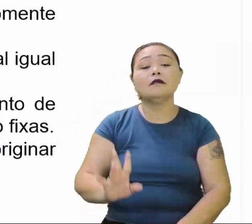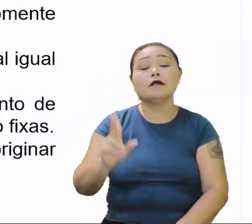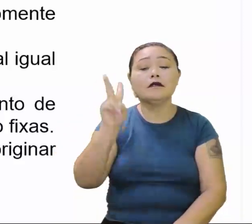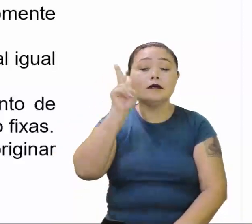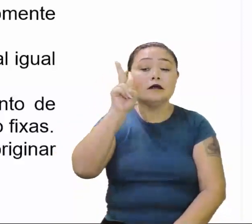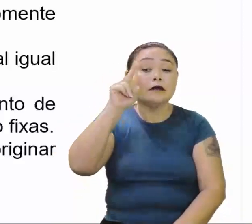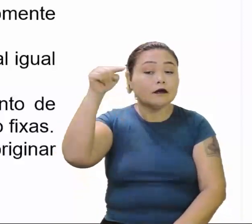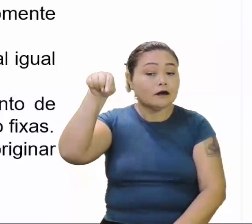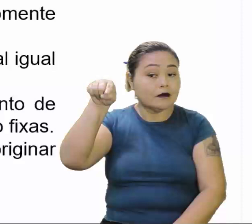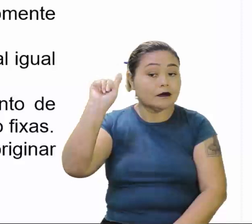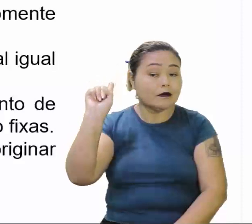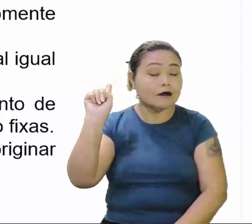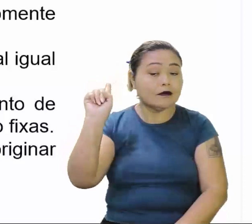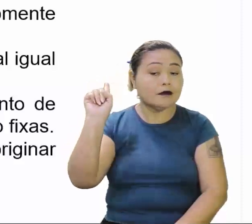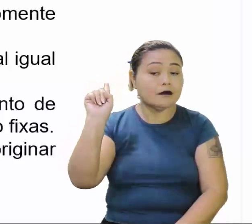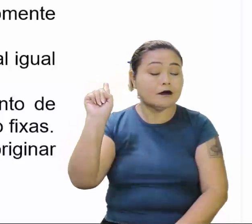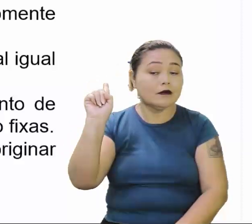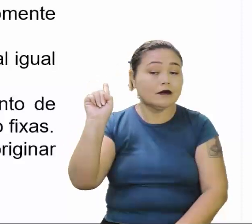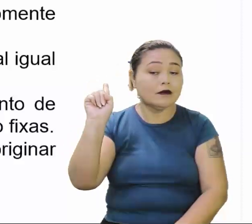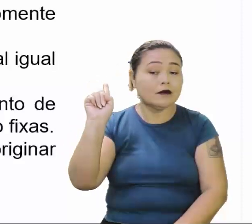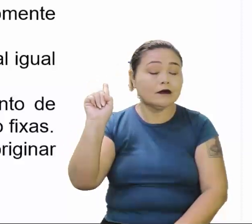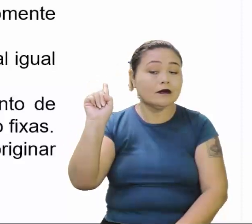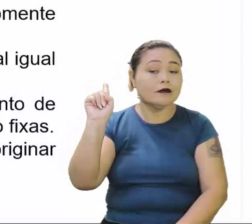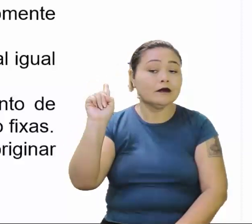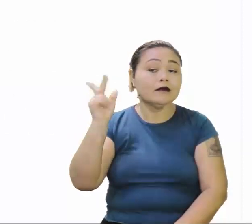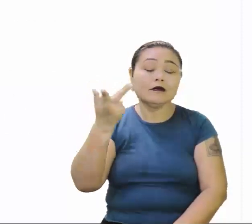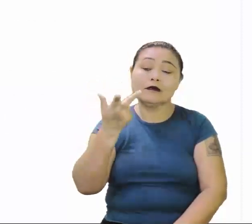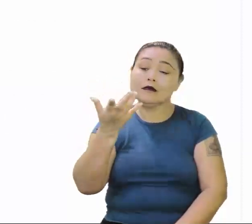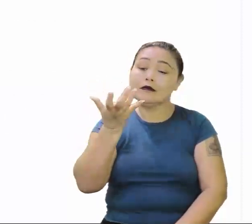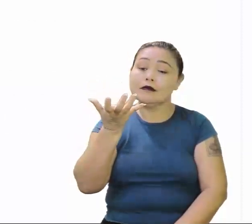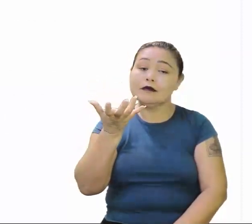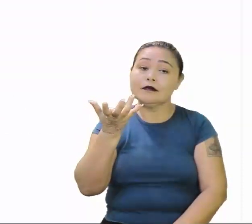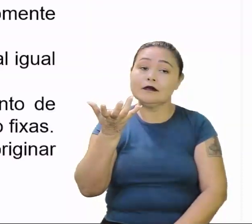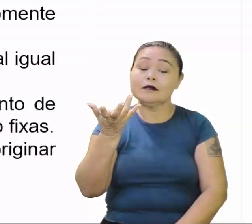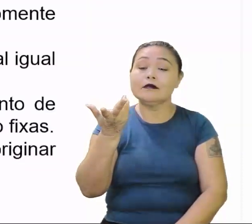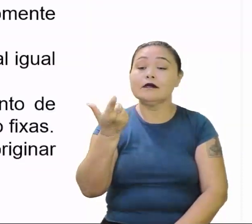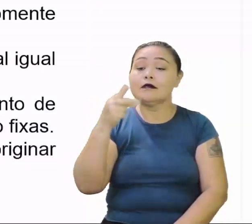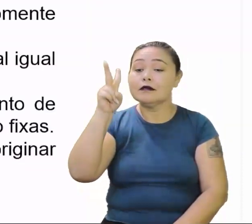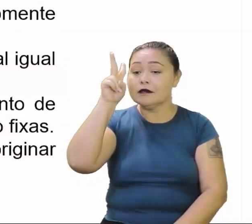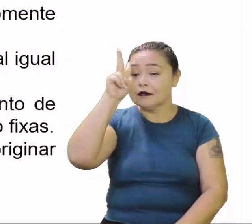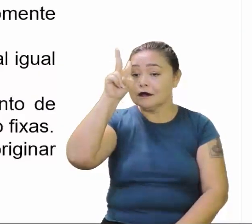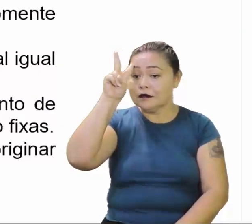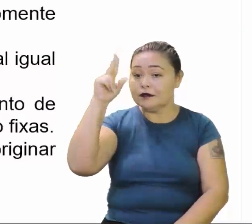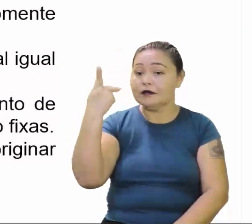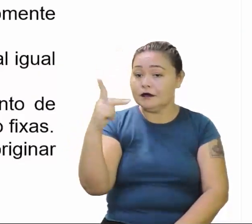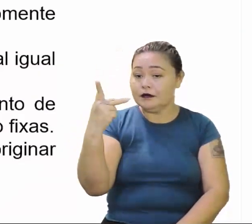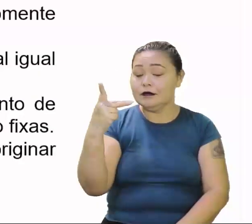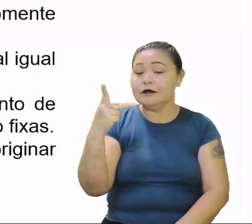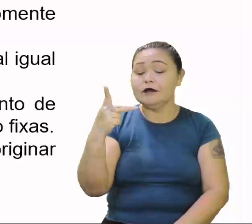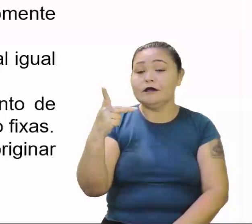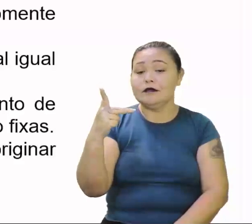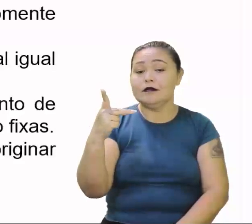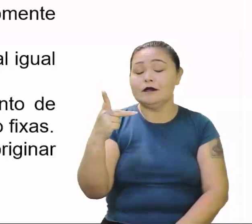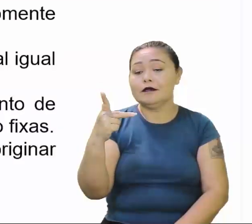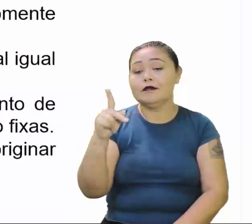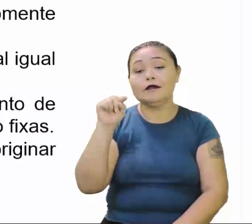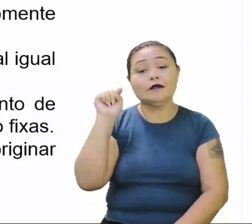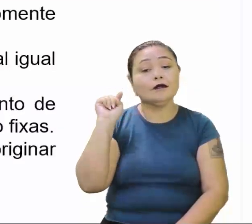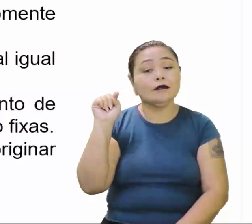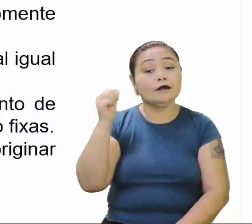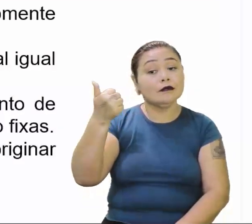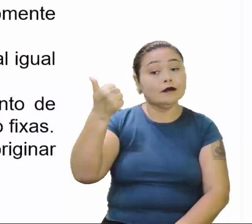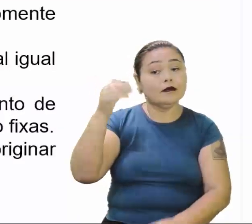Lembrando aqui, meu caro aluno, eu queria só lembrar aqui para você que nessa